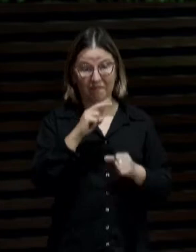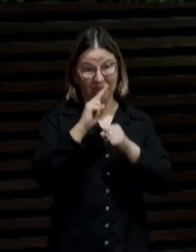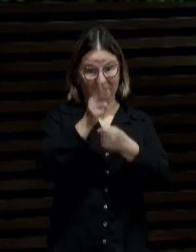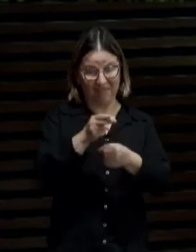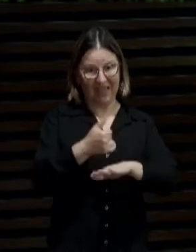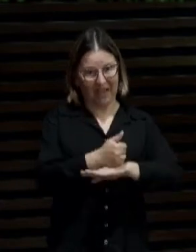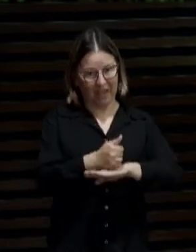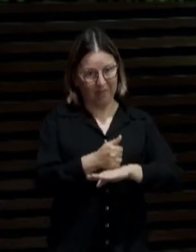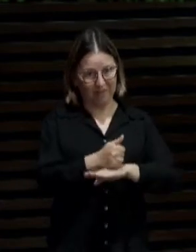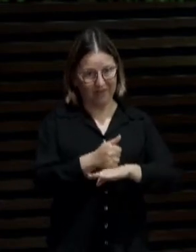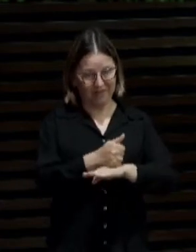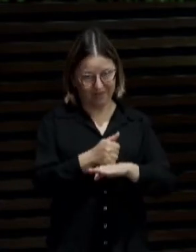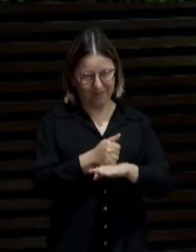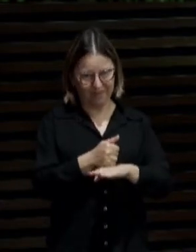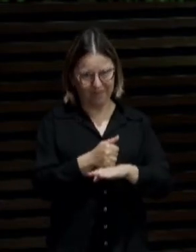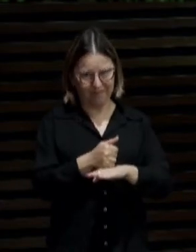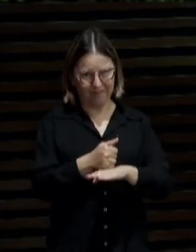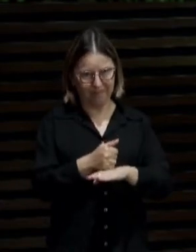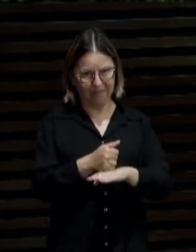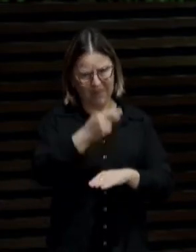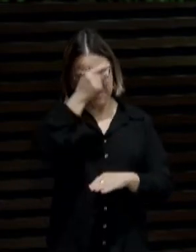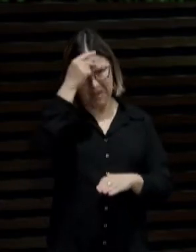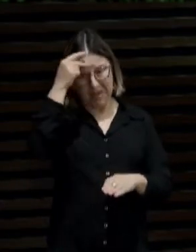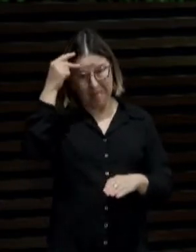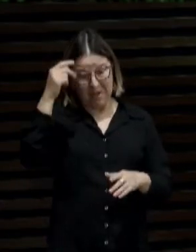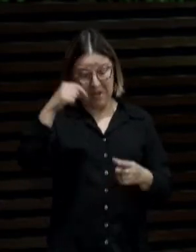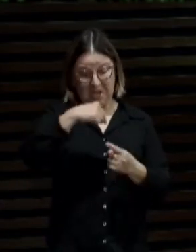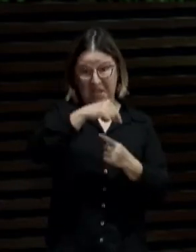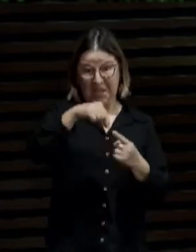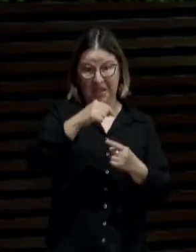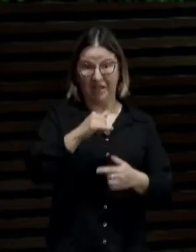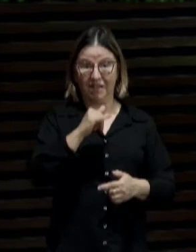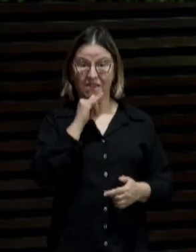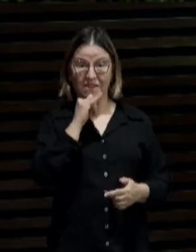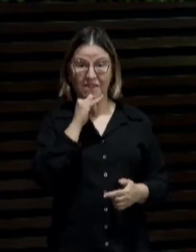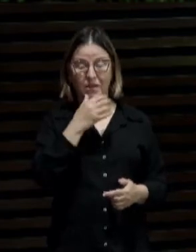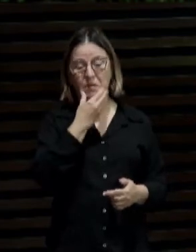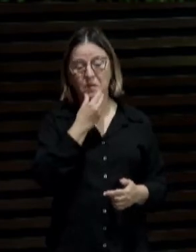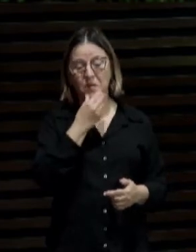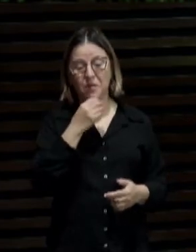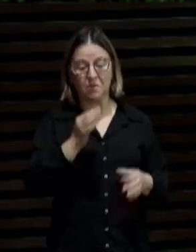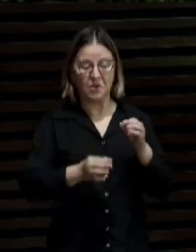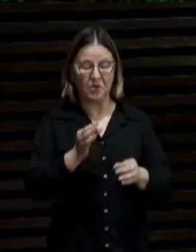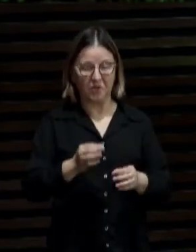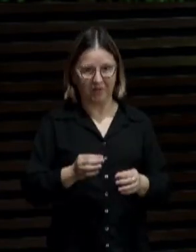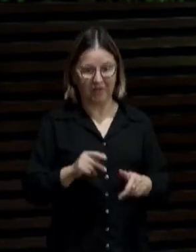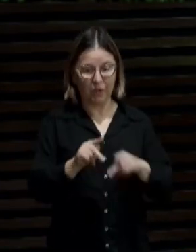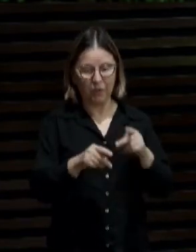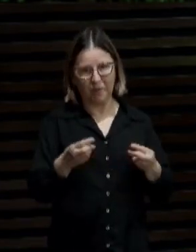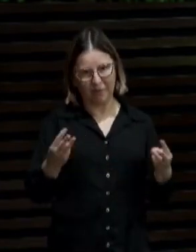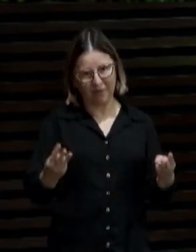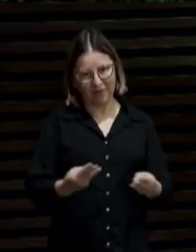ele era o patriarca mais santo. Ele era o exemplo de homem justo. E os judeus criam que